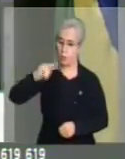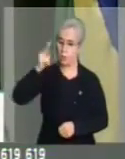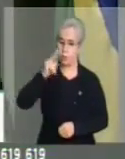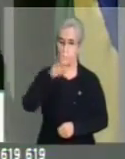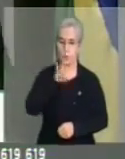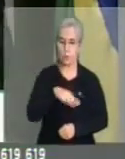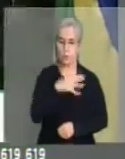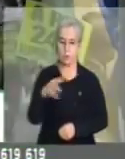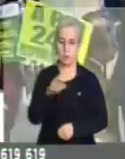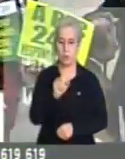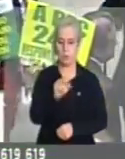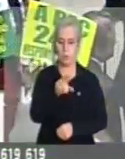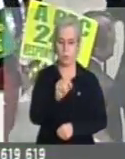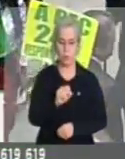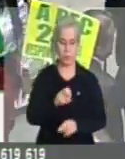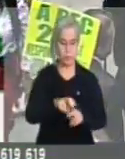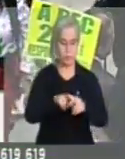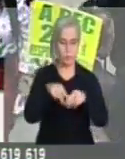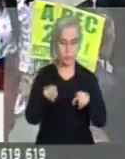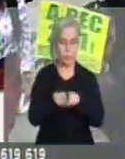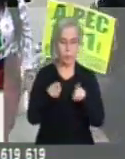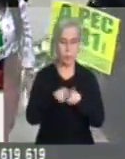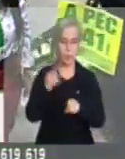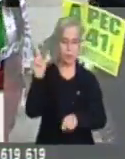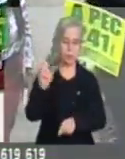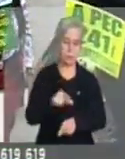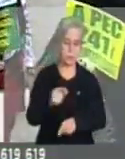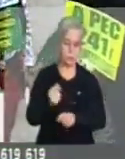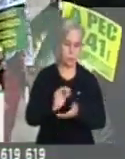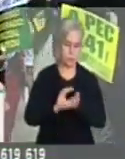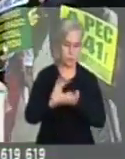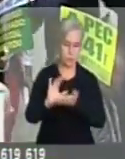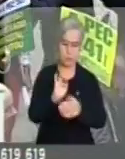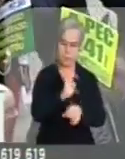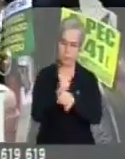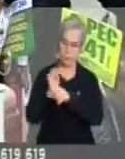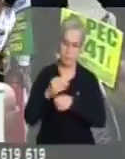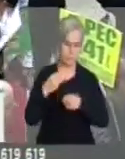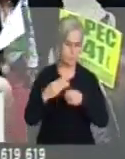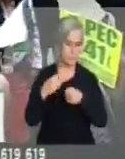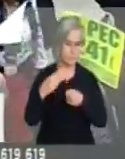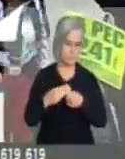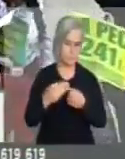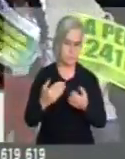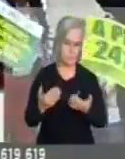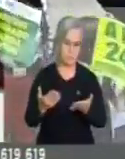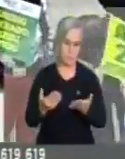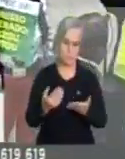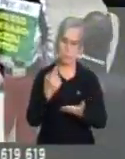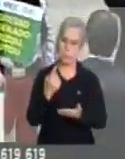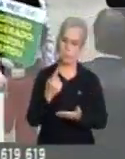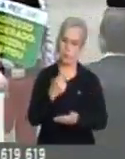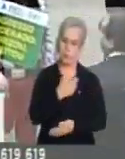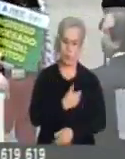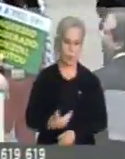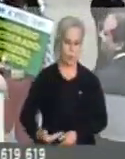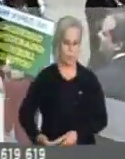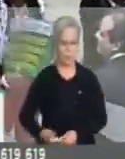SUS e por termos diminuído os repasses aos estados e municípios. Um governo